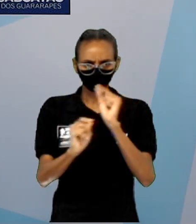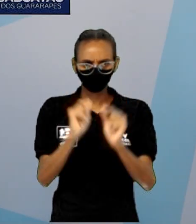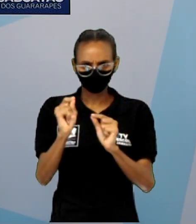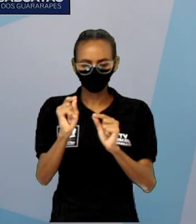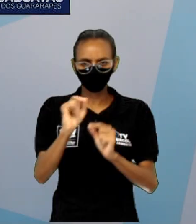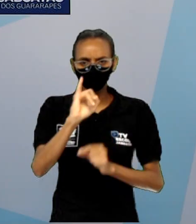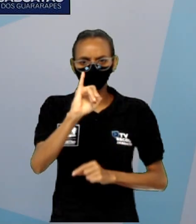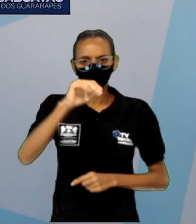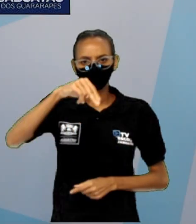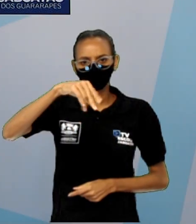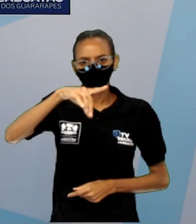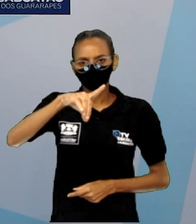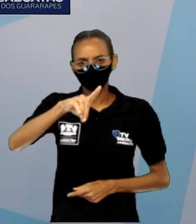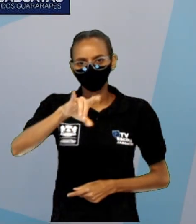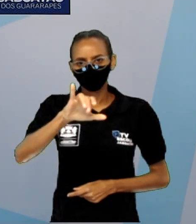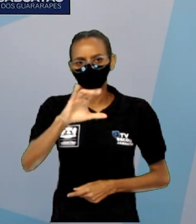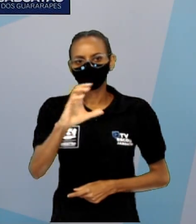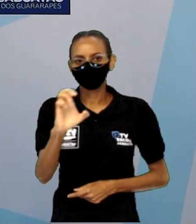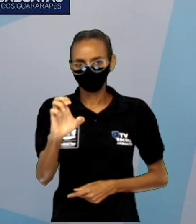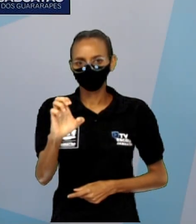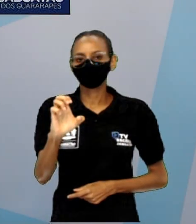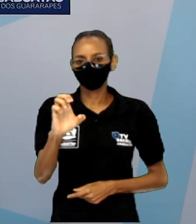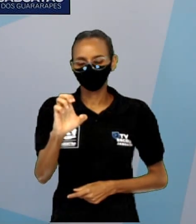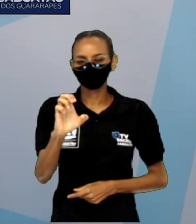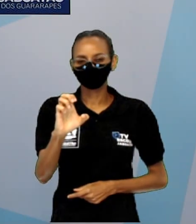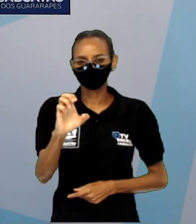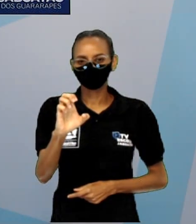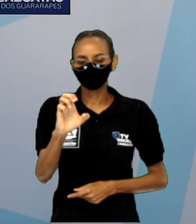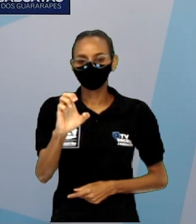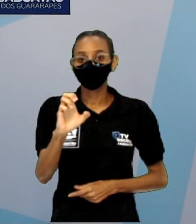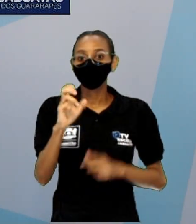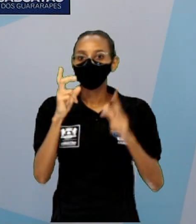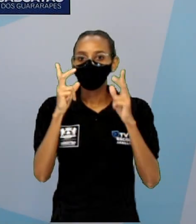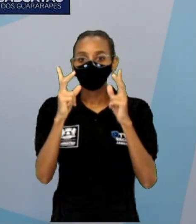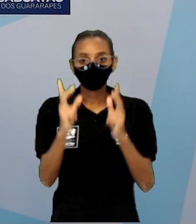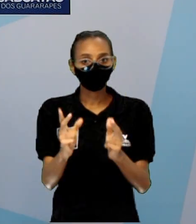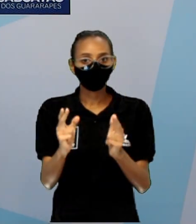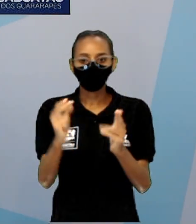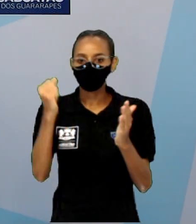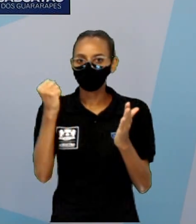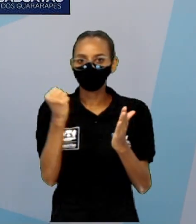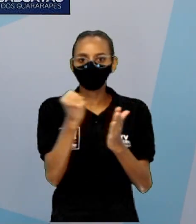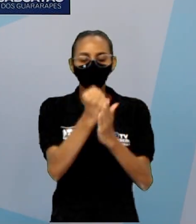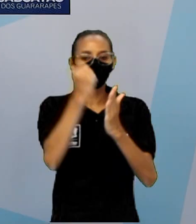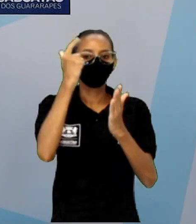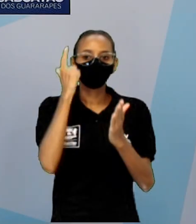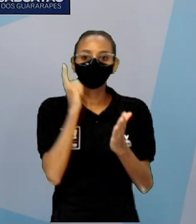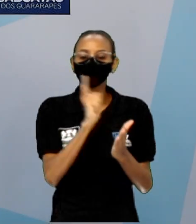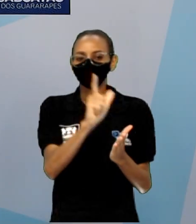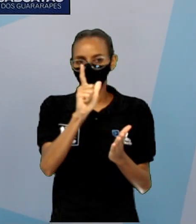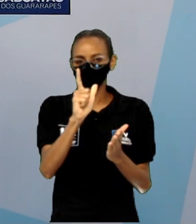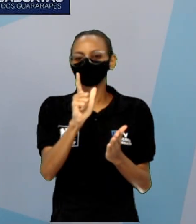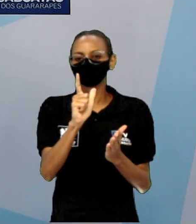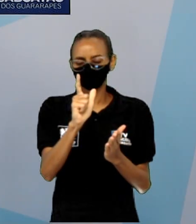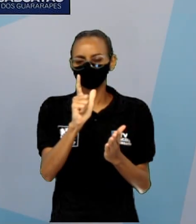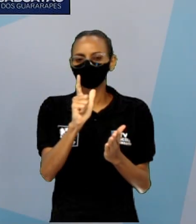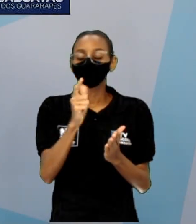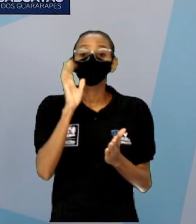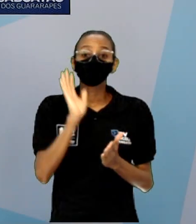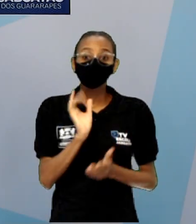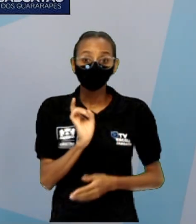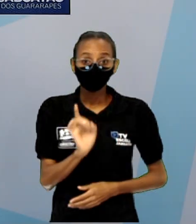o índice. Todo atleta busca o índice, porque vai marcar o que? A conquista na vida dele. Se ele conquistou aquilo